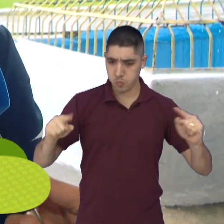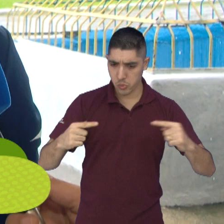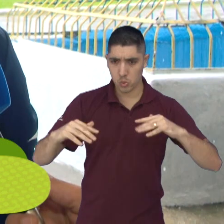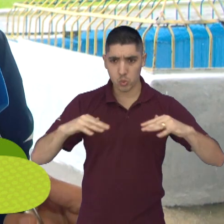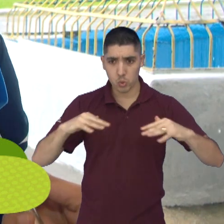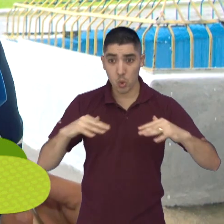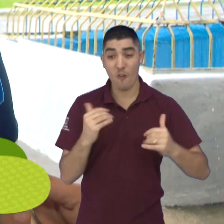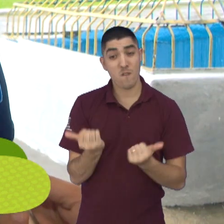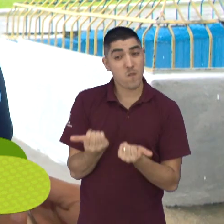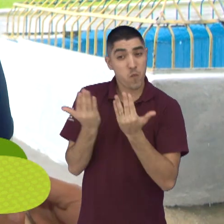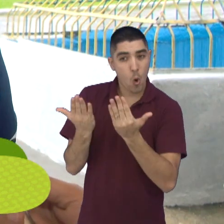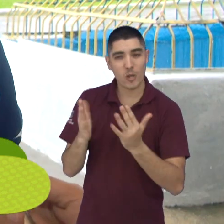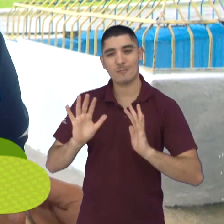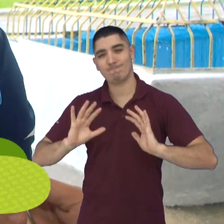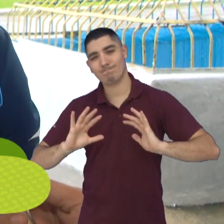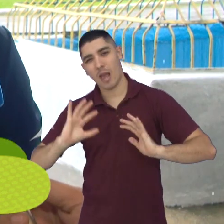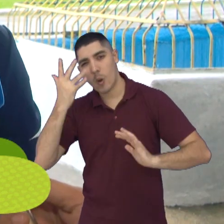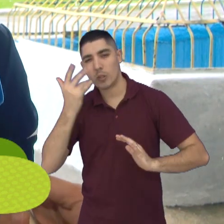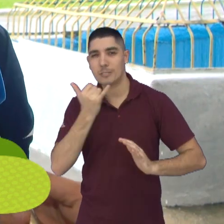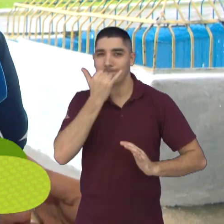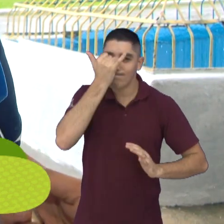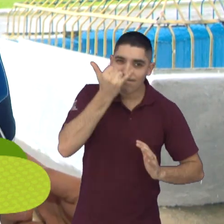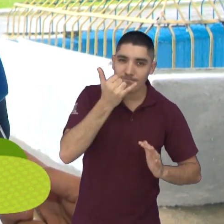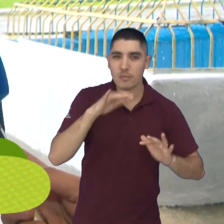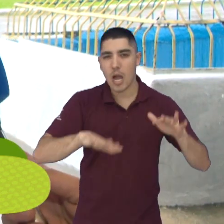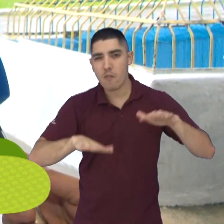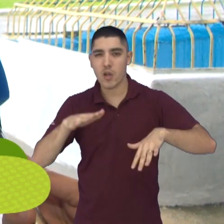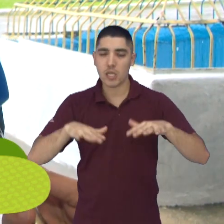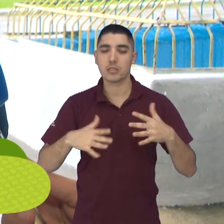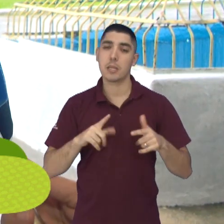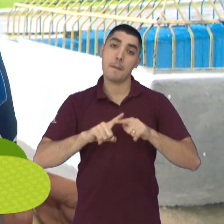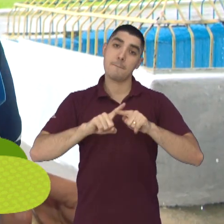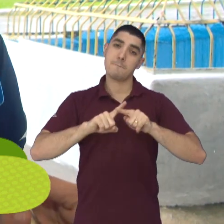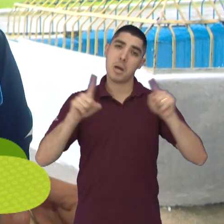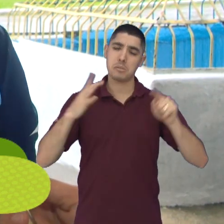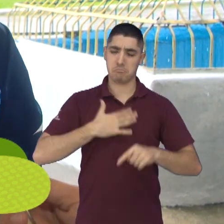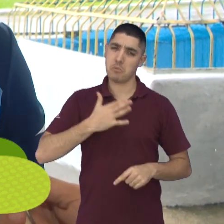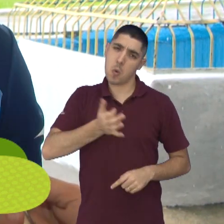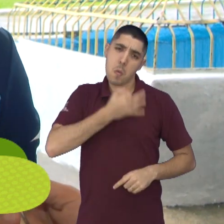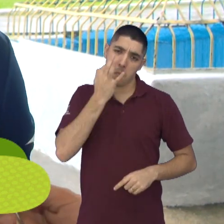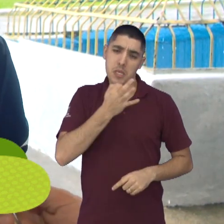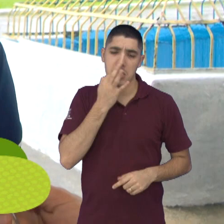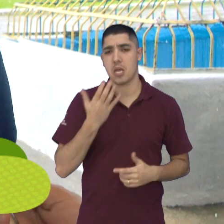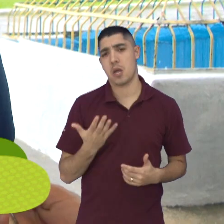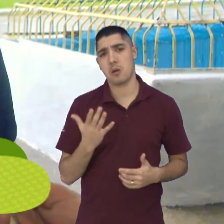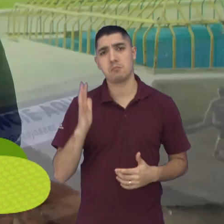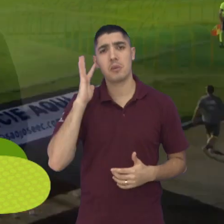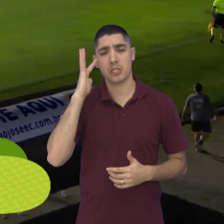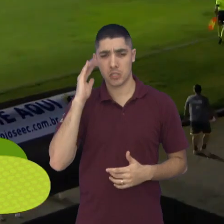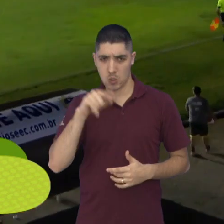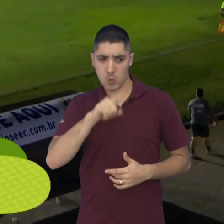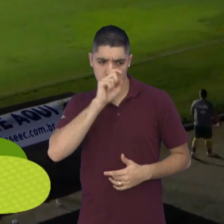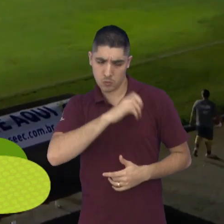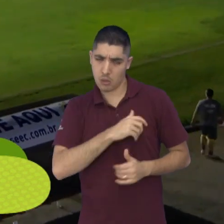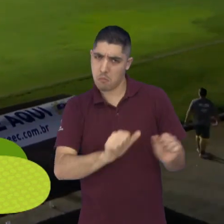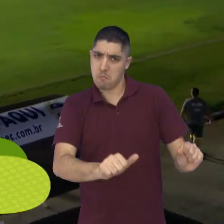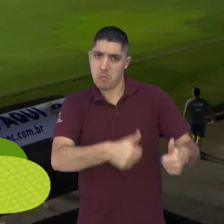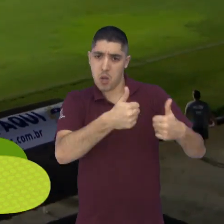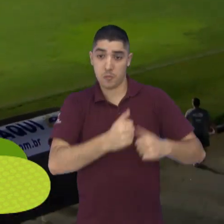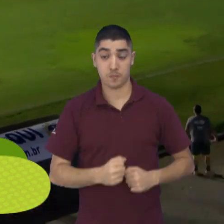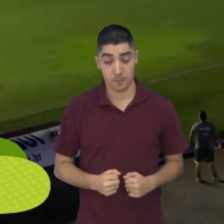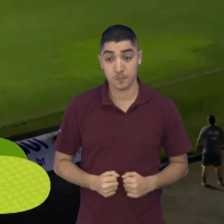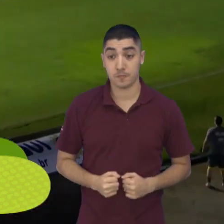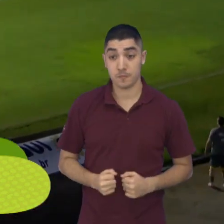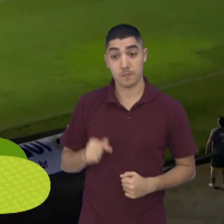a gente oscilou um pouquinho em alguns momentos do jogo, mas creio que de um total aí, se você tirar, o desempenho foi bom. Os pontos vieram com